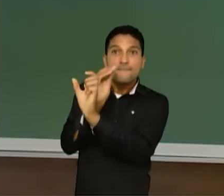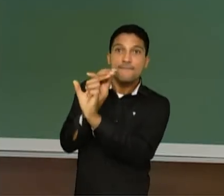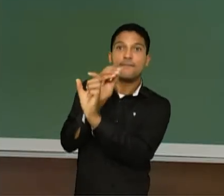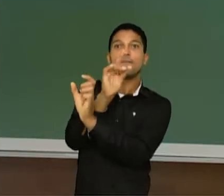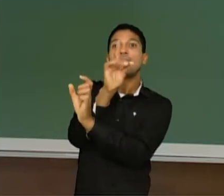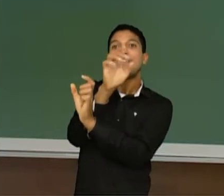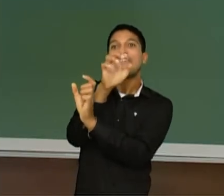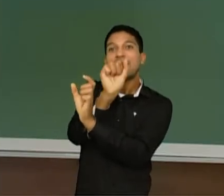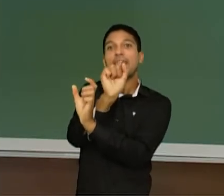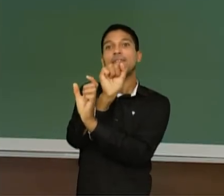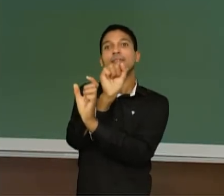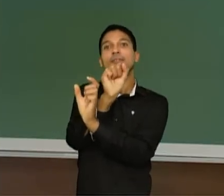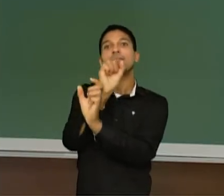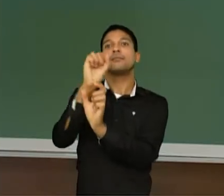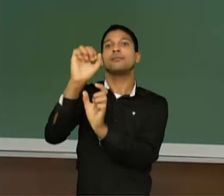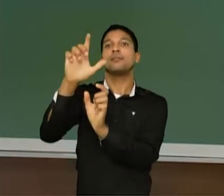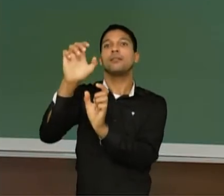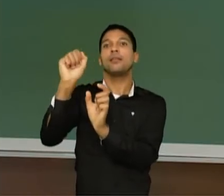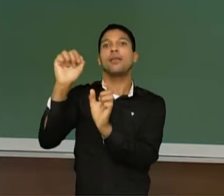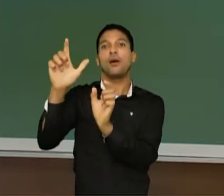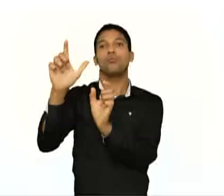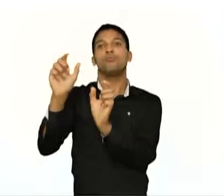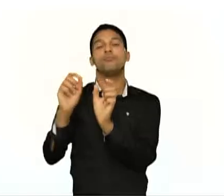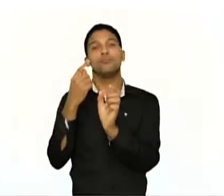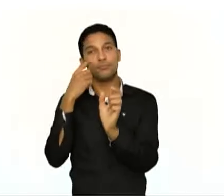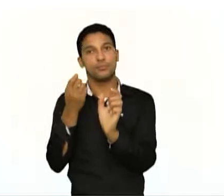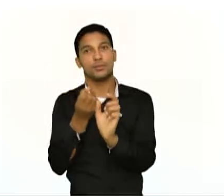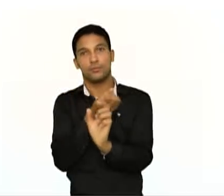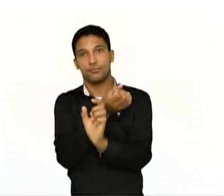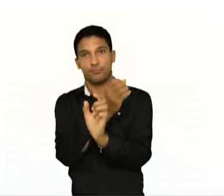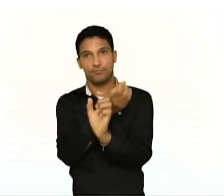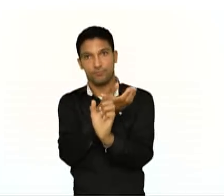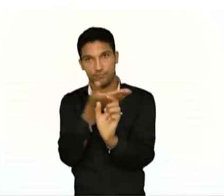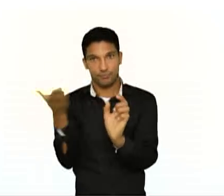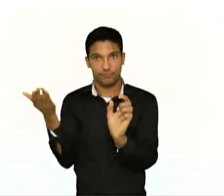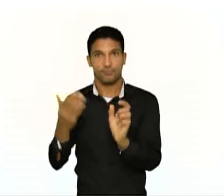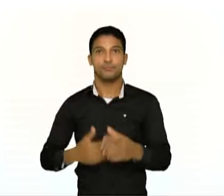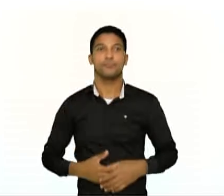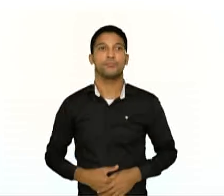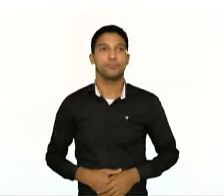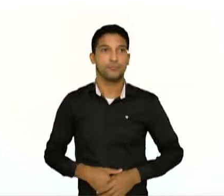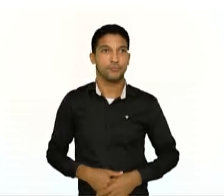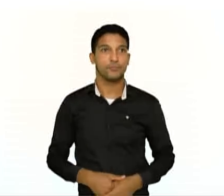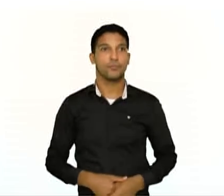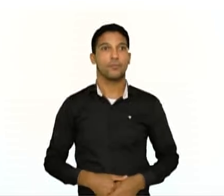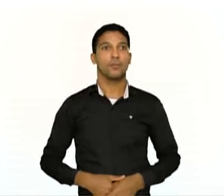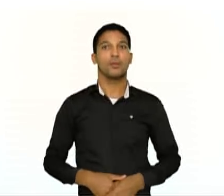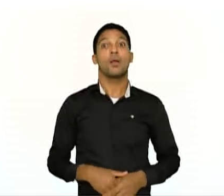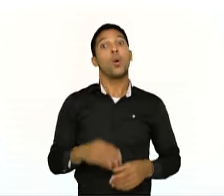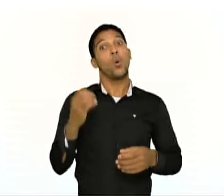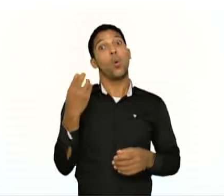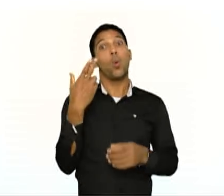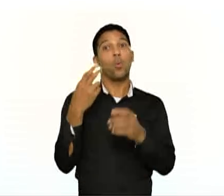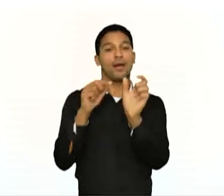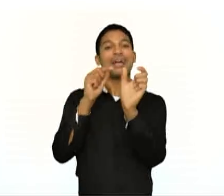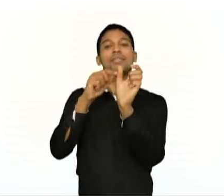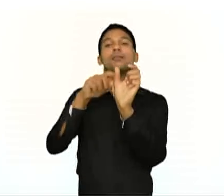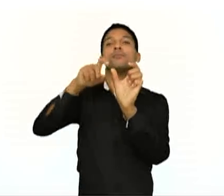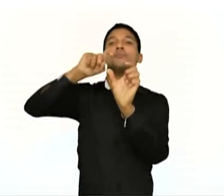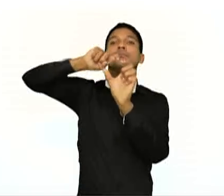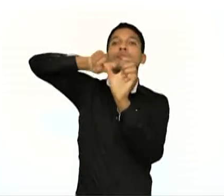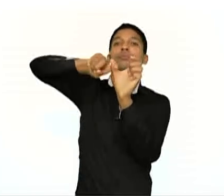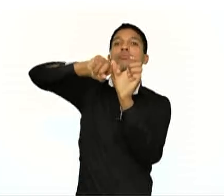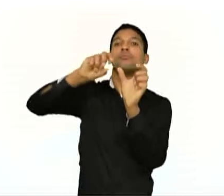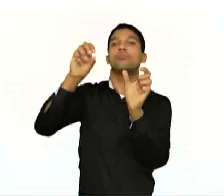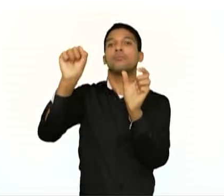exemplos: felizmente, lealdade, né? Então eu peguei de novo a palavra leal e acrescentei o sufixo dade, né? Felizmente a gente já